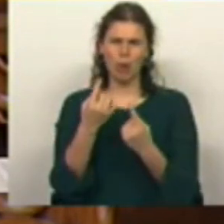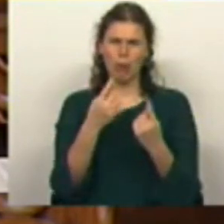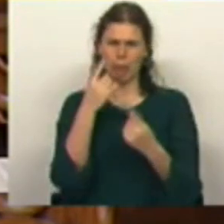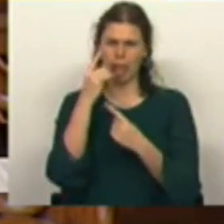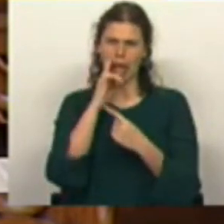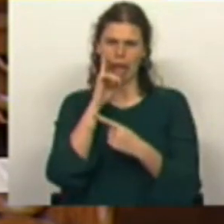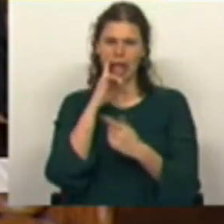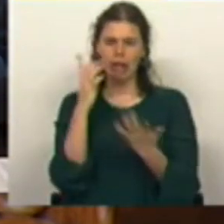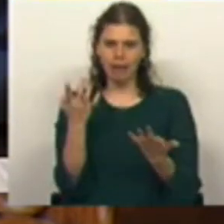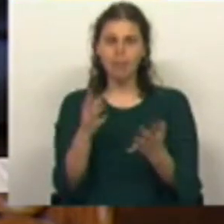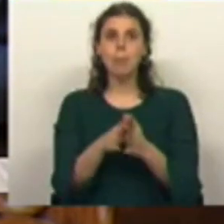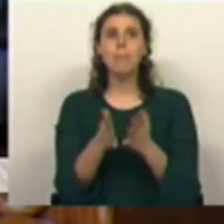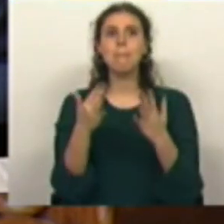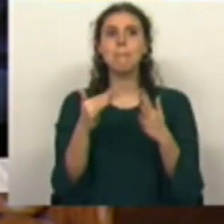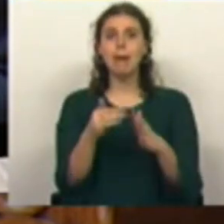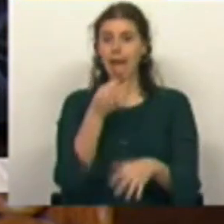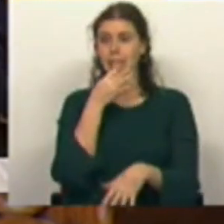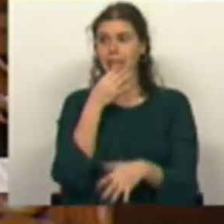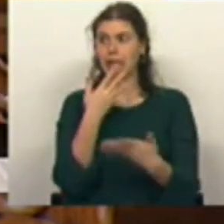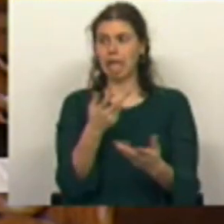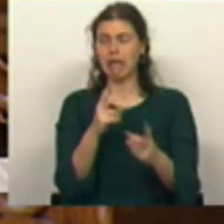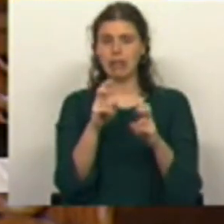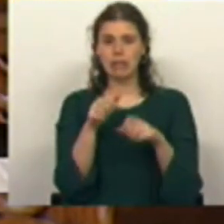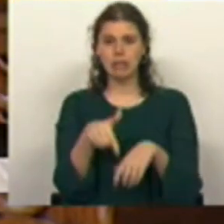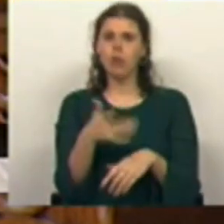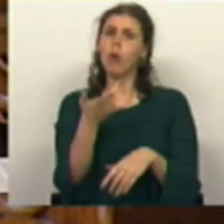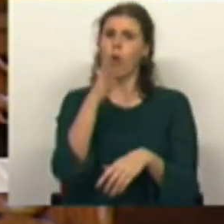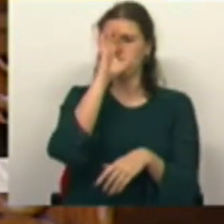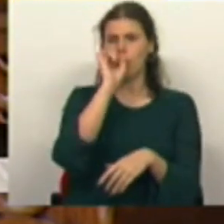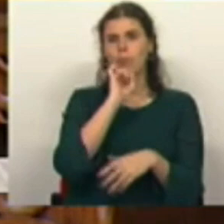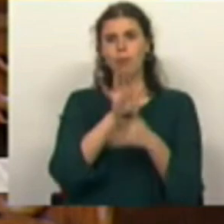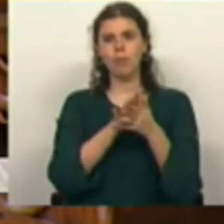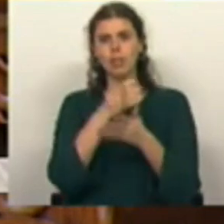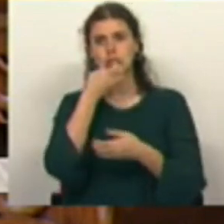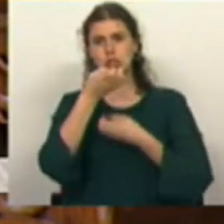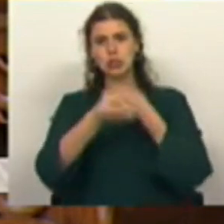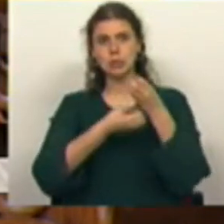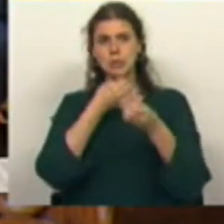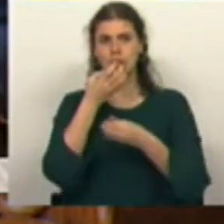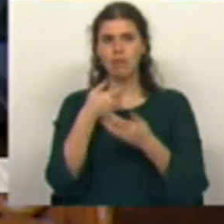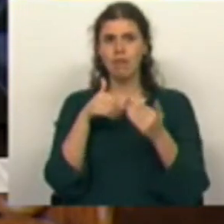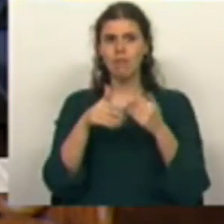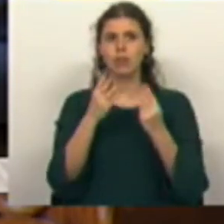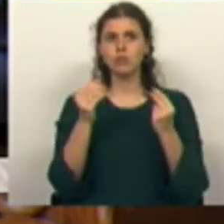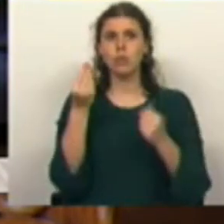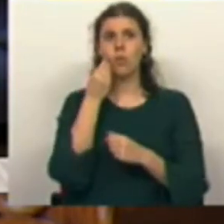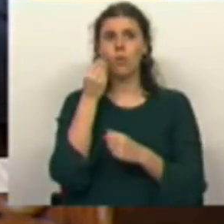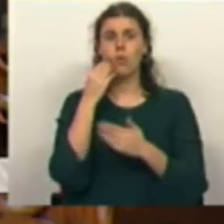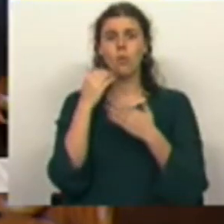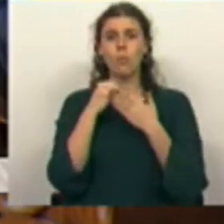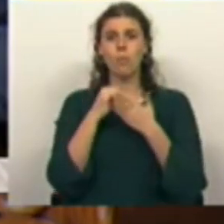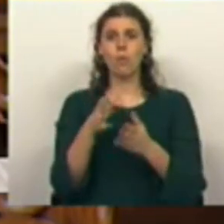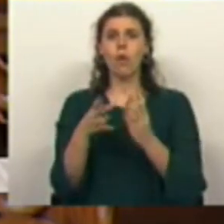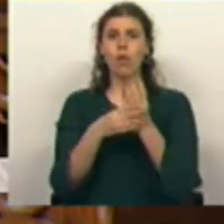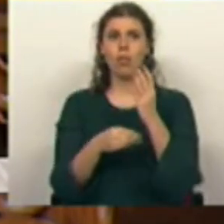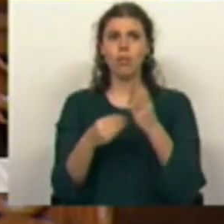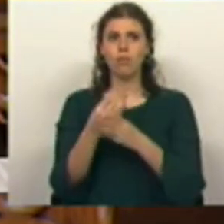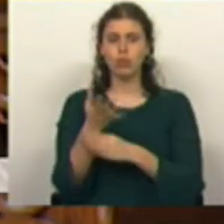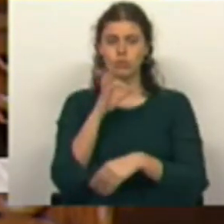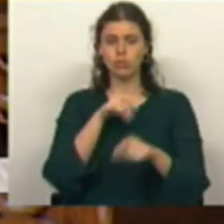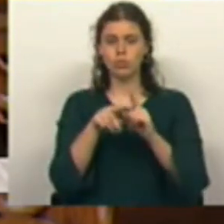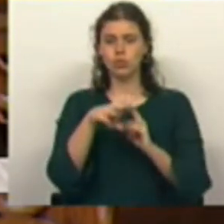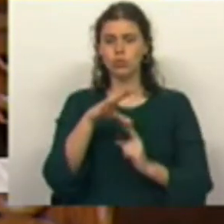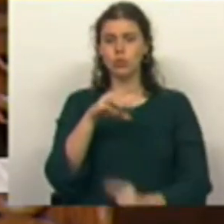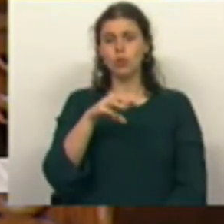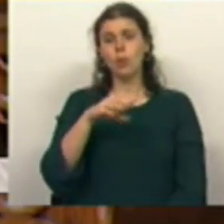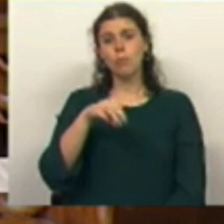ironia. Mas, já que falamos disto, podia o Governo aproveitar para explicar como é que vai resolver a questão dos apoios dos advogados, conforme disse o Sr. Deputado José